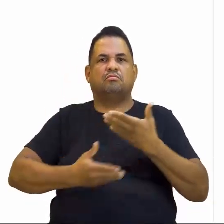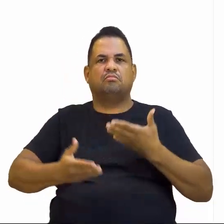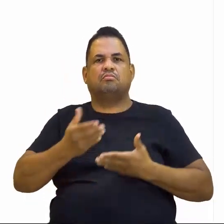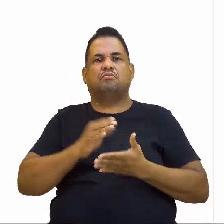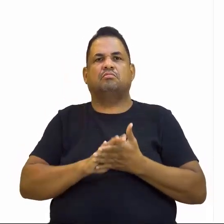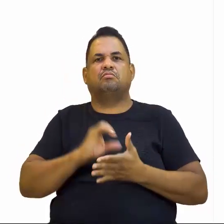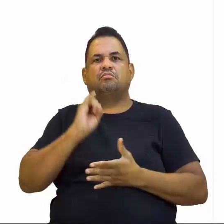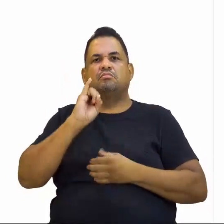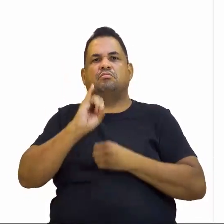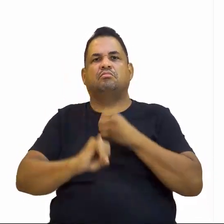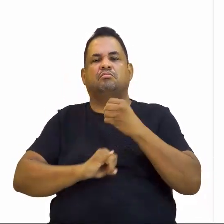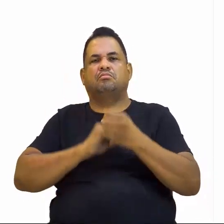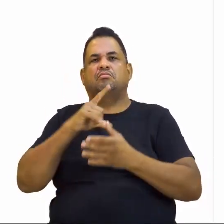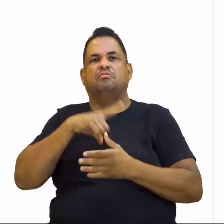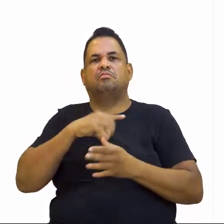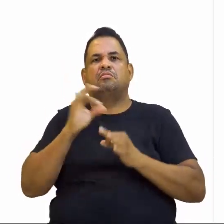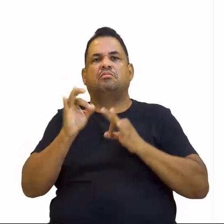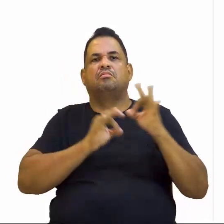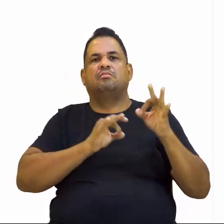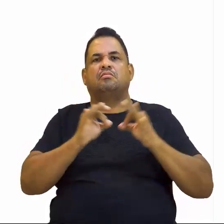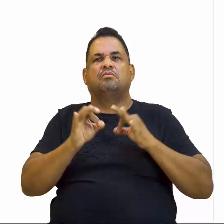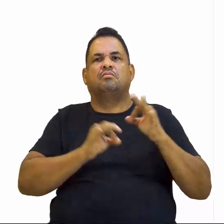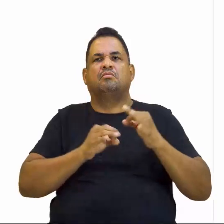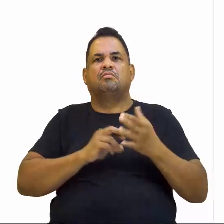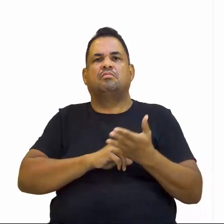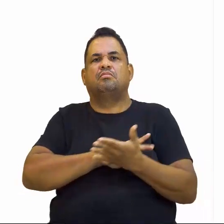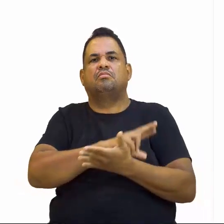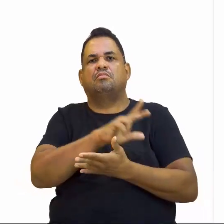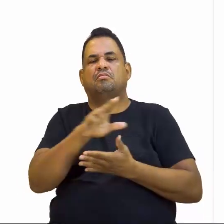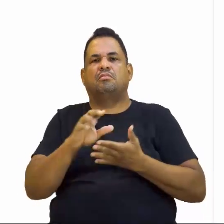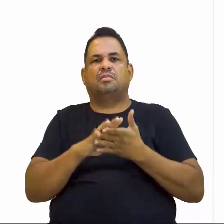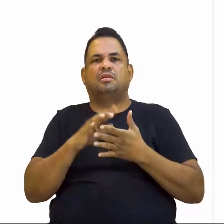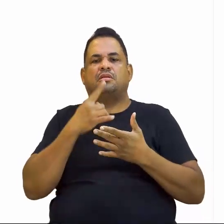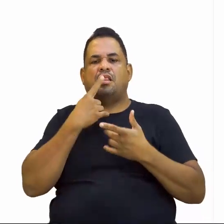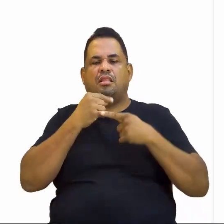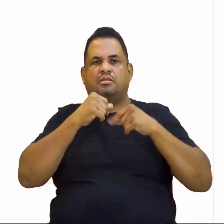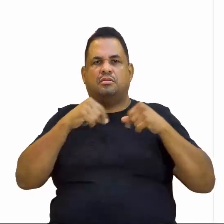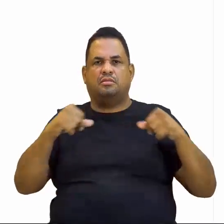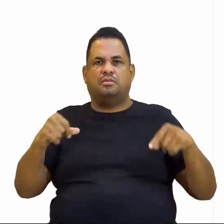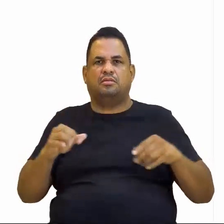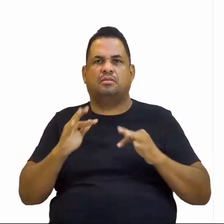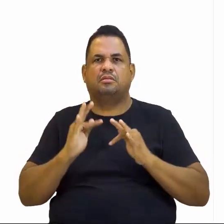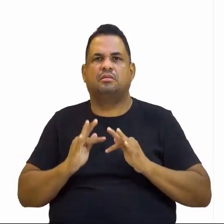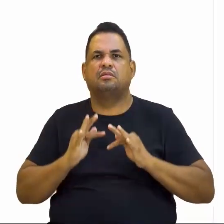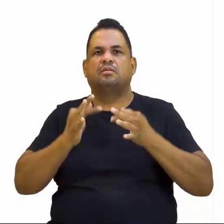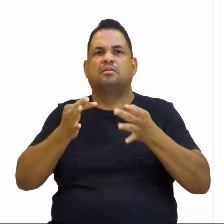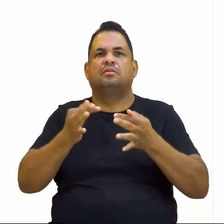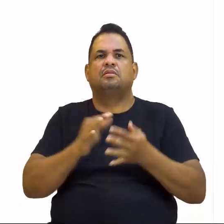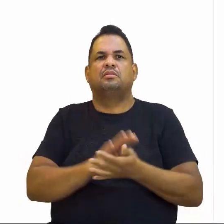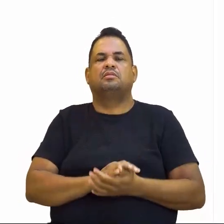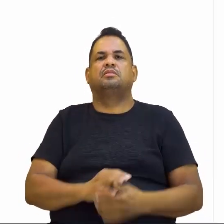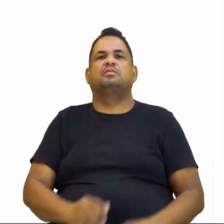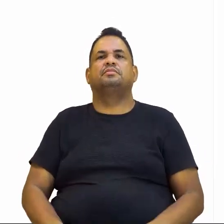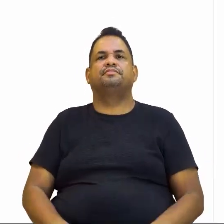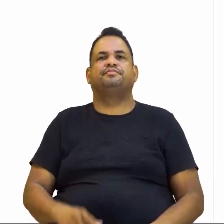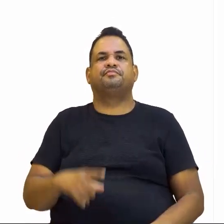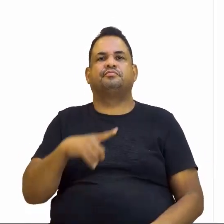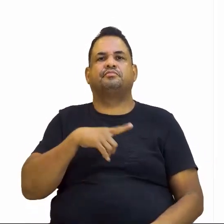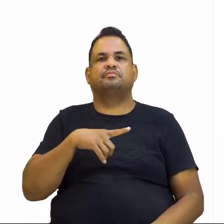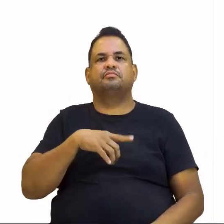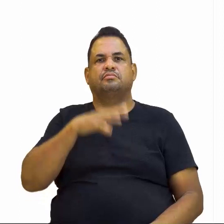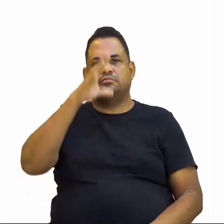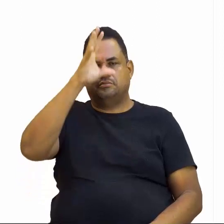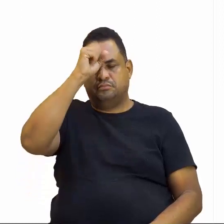íons, nós vamos ter a formação de vários sais. E para fechar essa primeira parte, nós temos aqui o